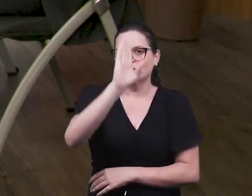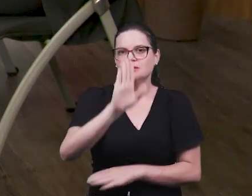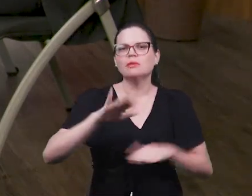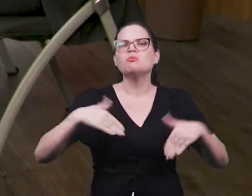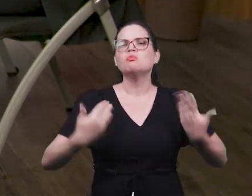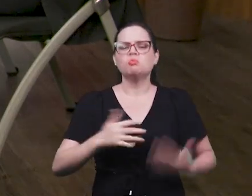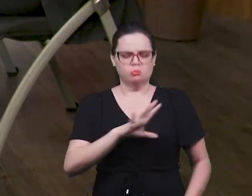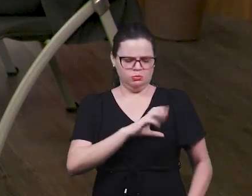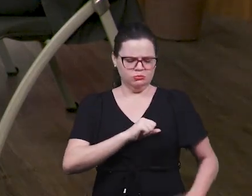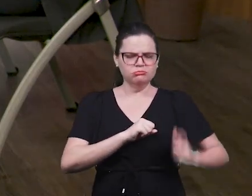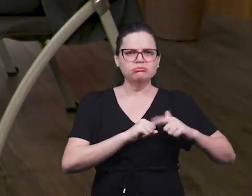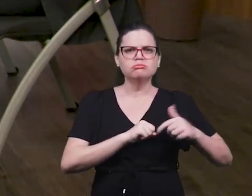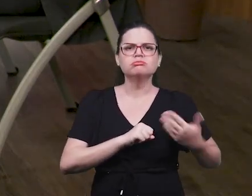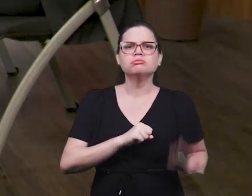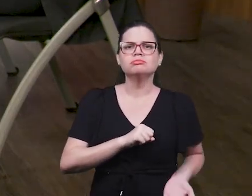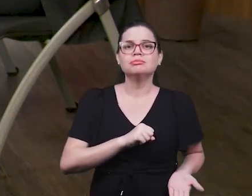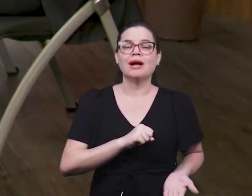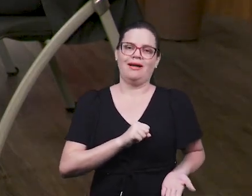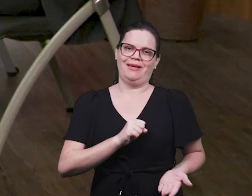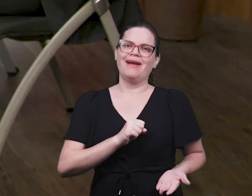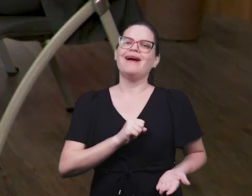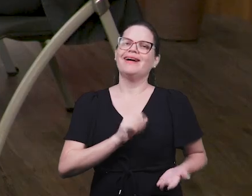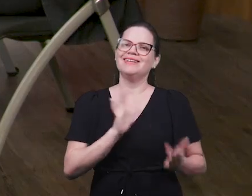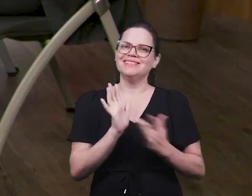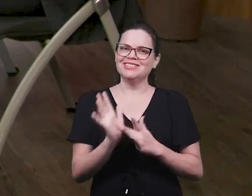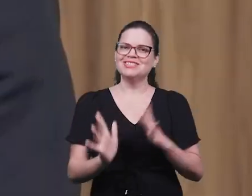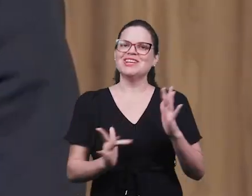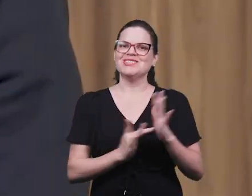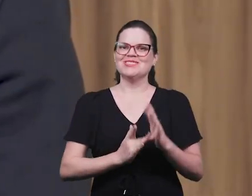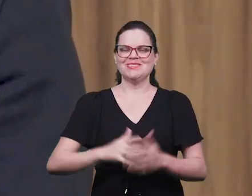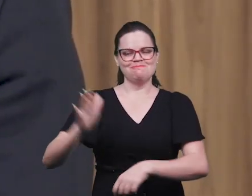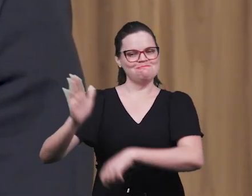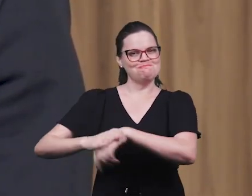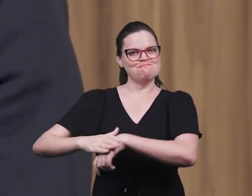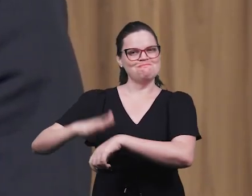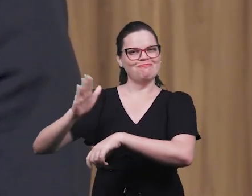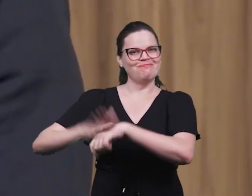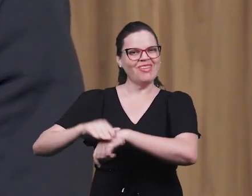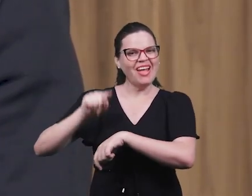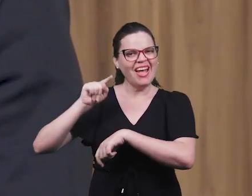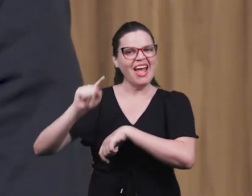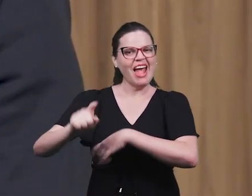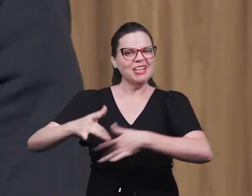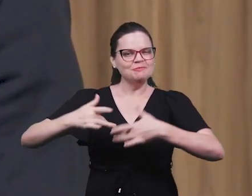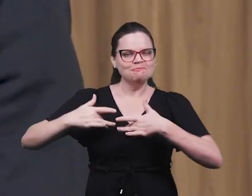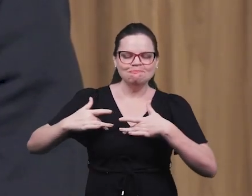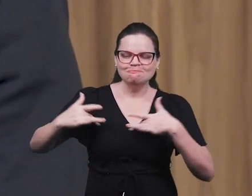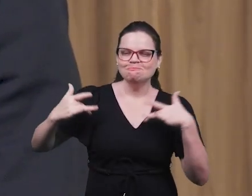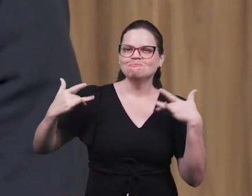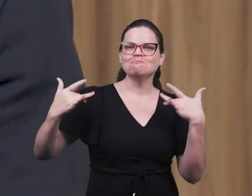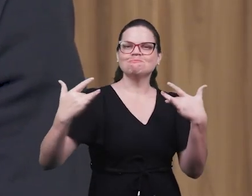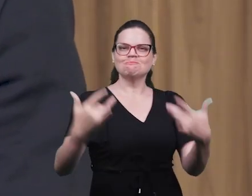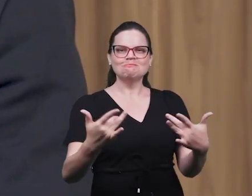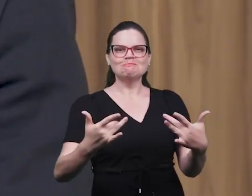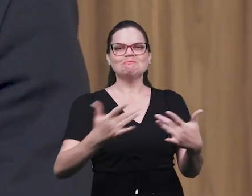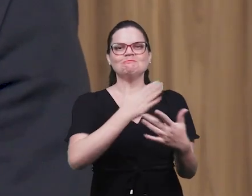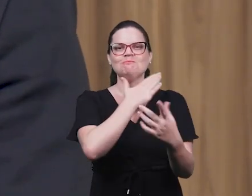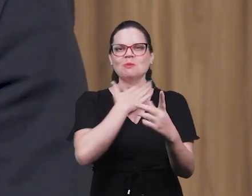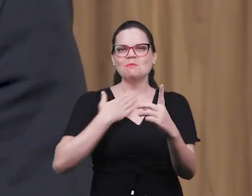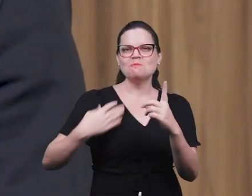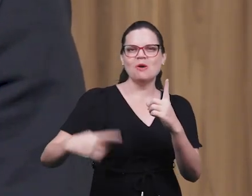é esse? É o amor que entregou a si mesmo. Ele se entregou para nos